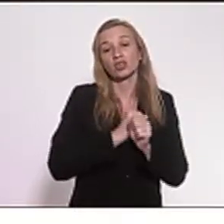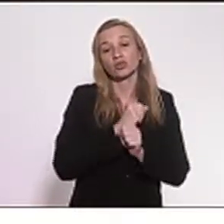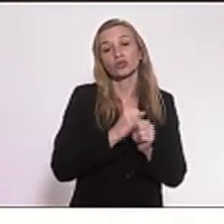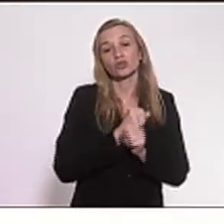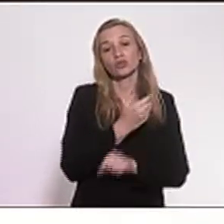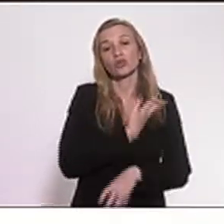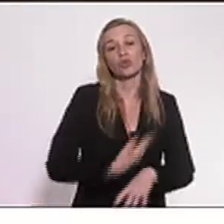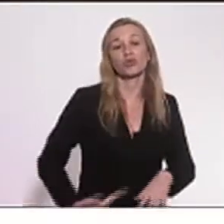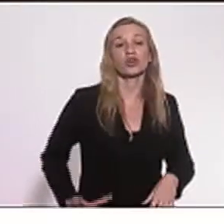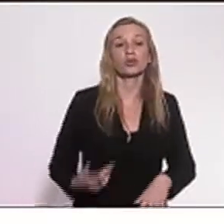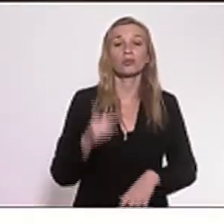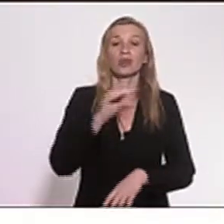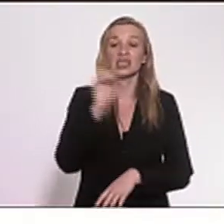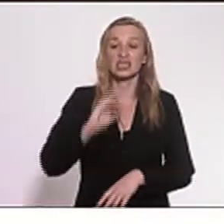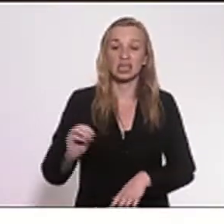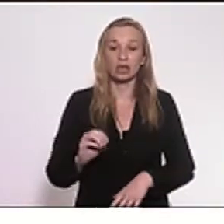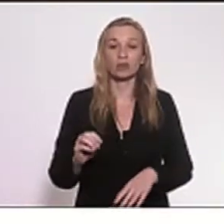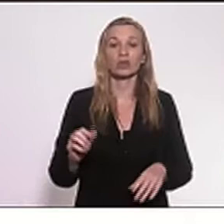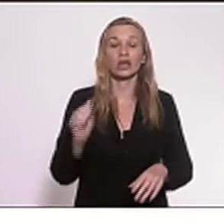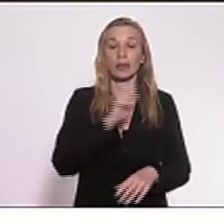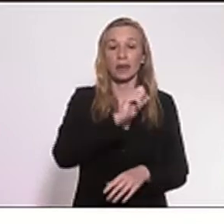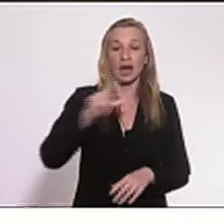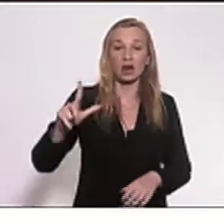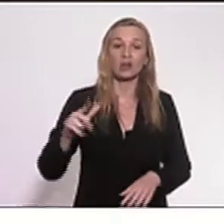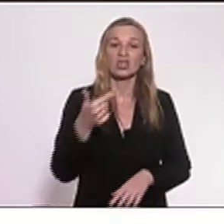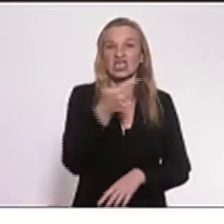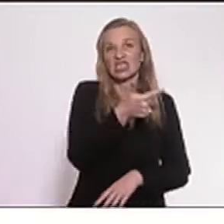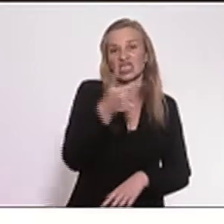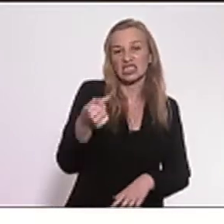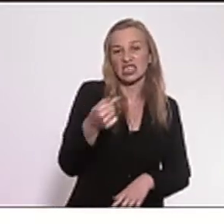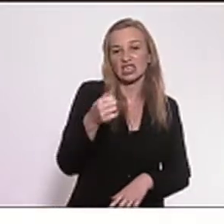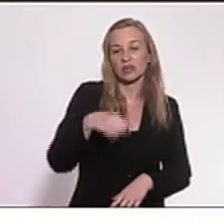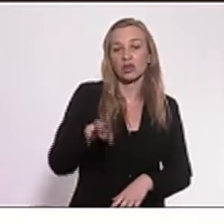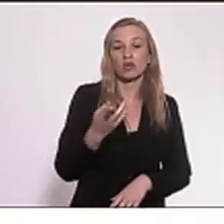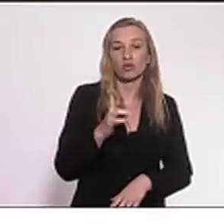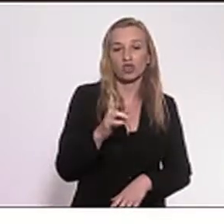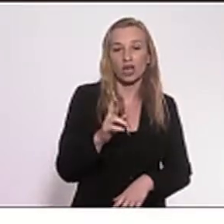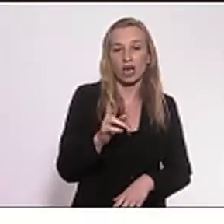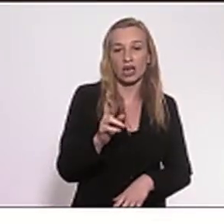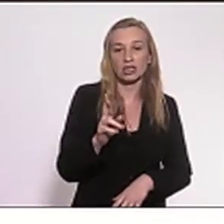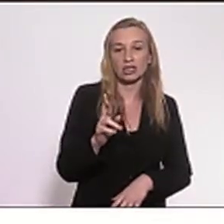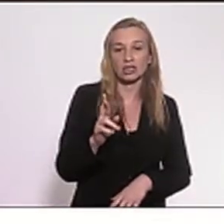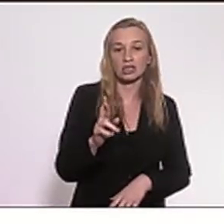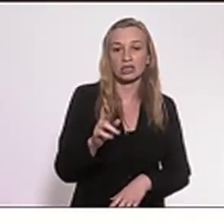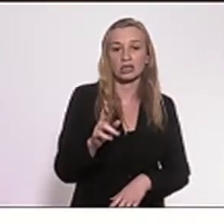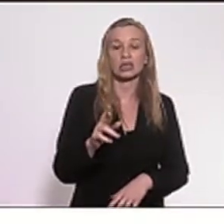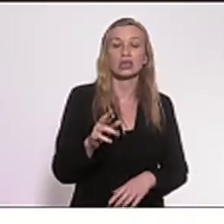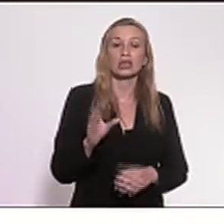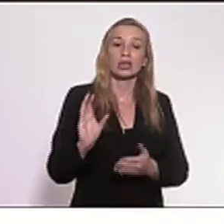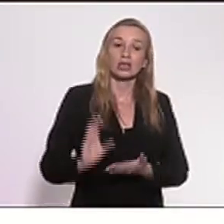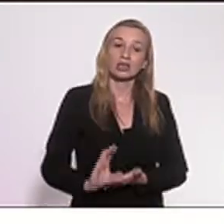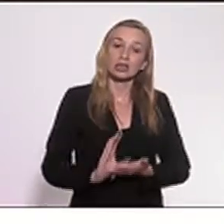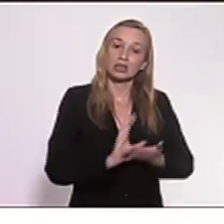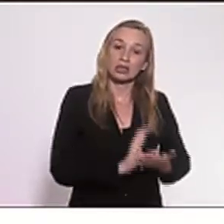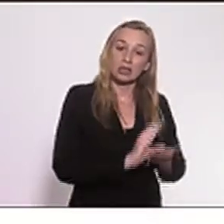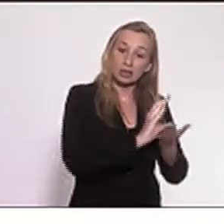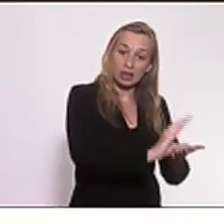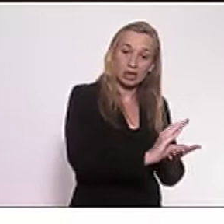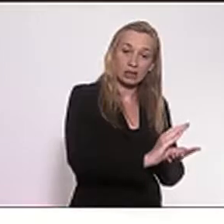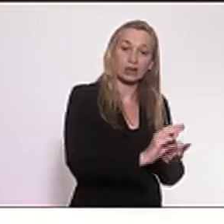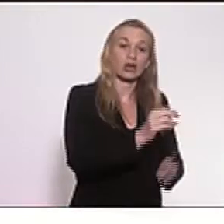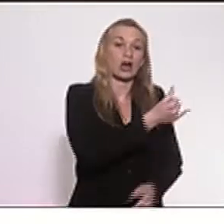Cabral e Pezão, cerca de 17 bilhões de reais que deveriam ter sido repassados ao Rio